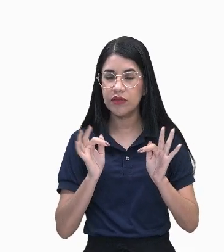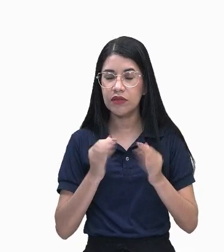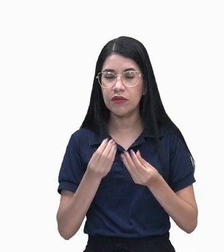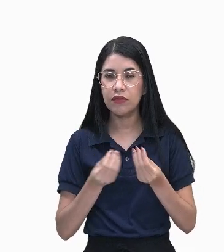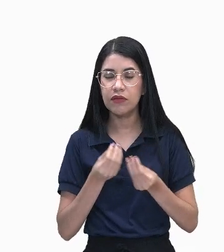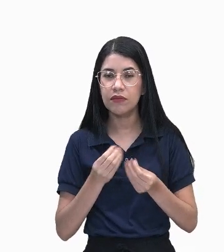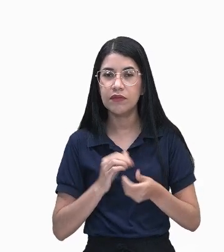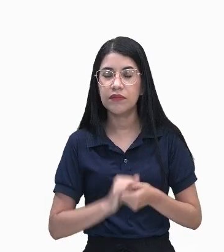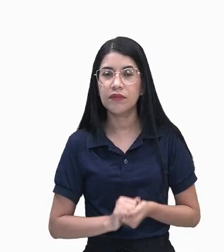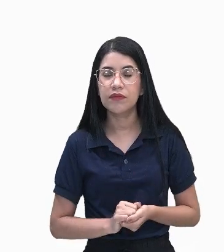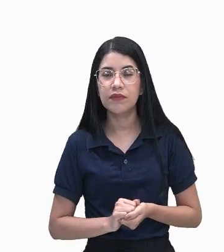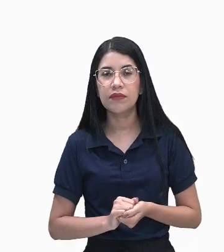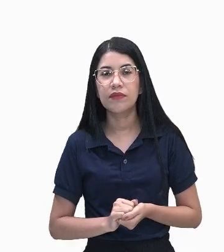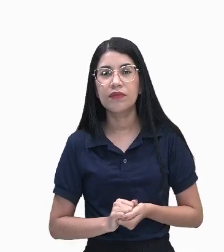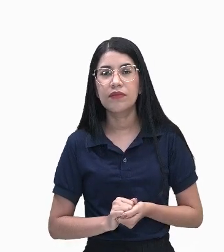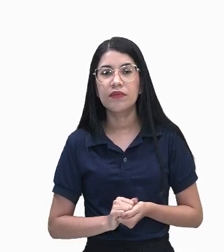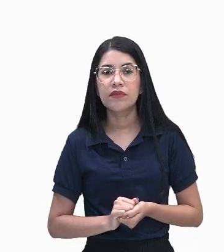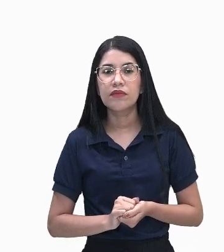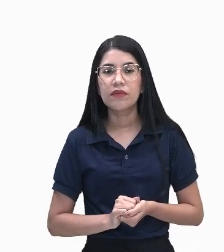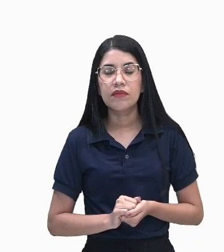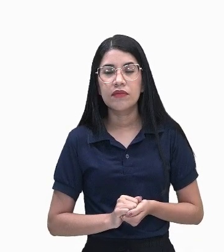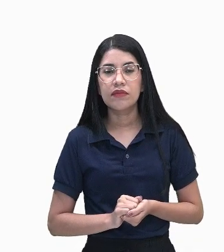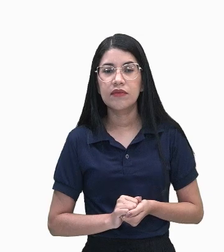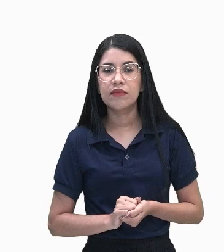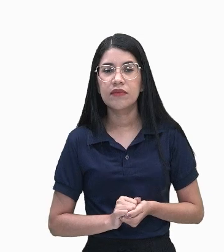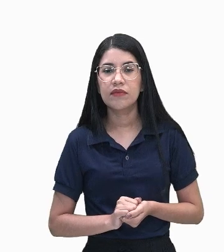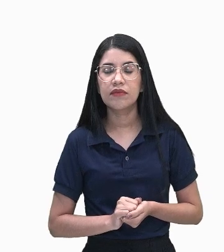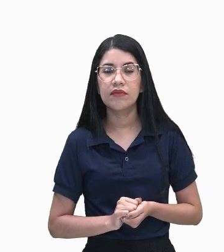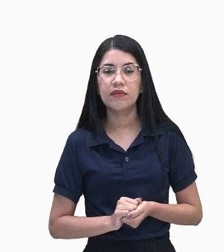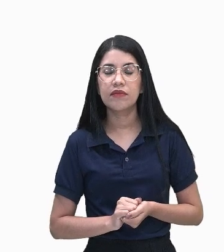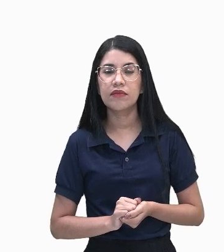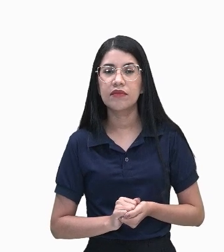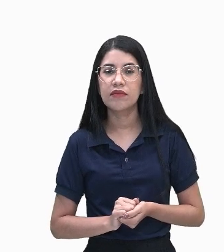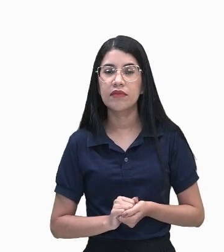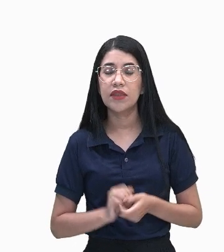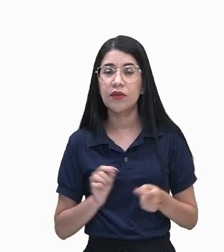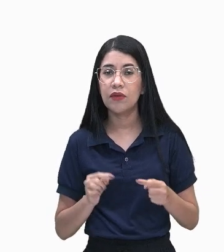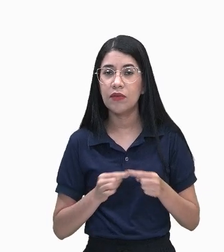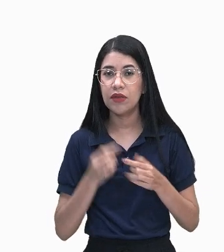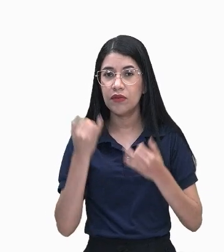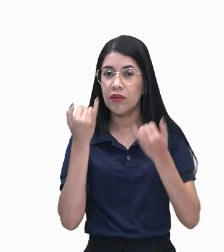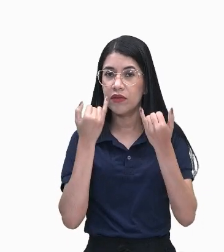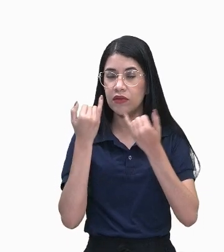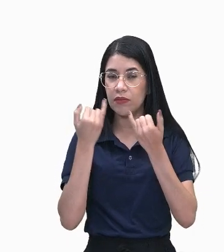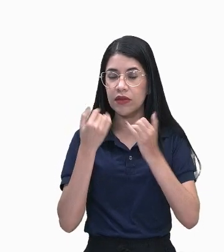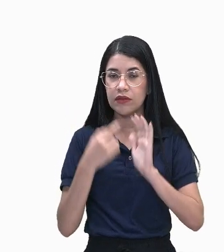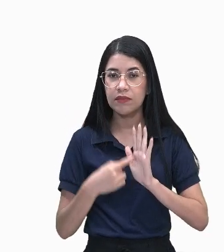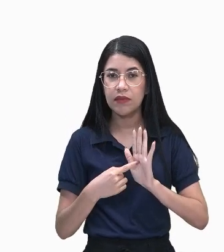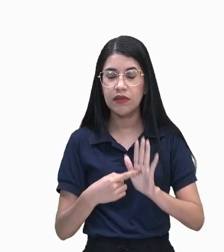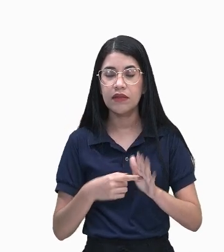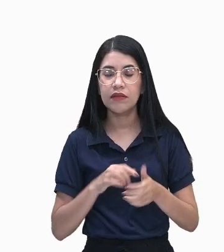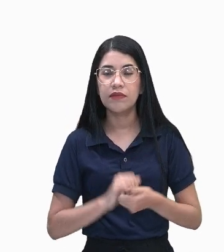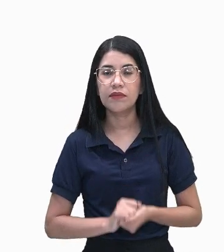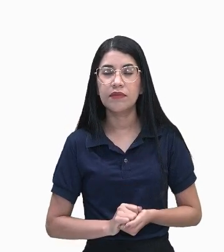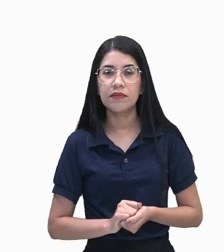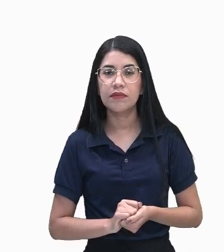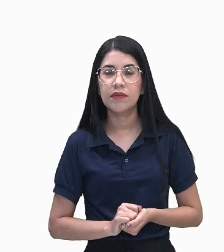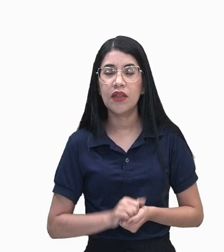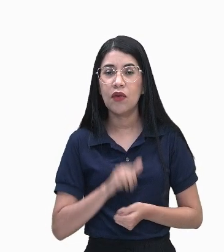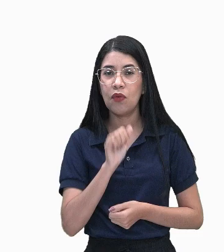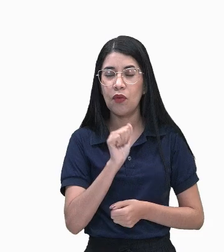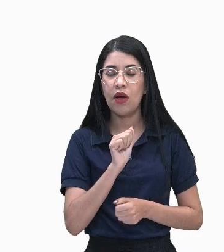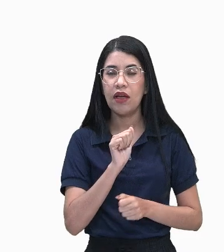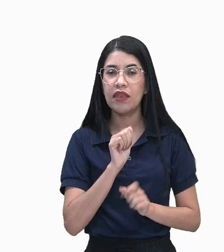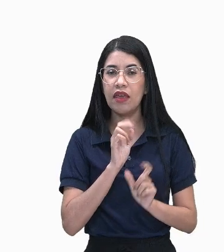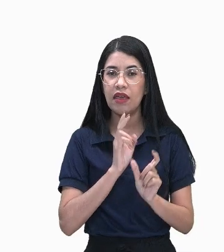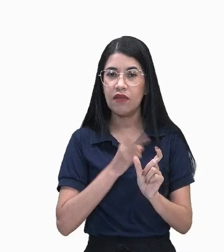Vamos continuar aqui, ó. Então, pessoal, pensando assim, ó, de acordo com os dados, o A, que é o que está variando, vai ser o